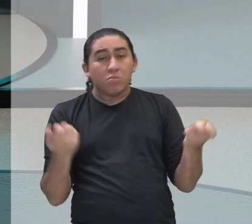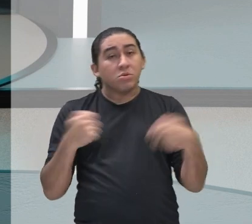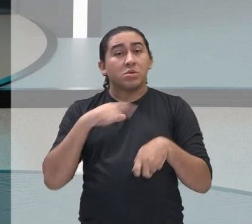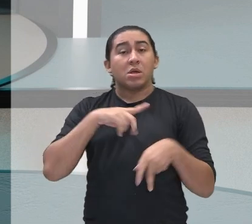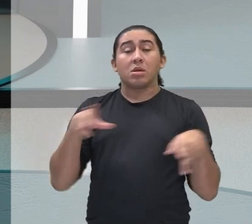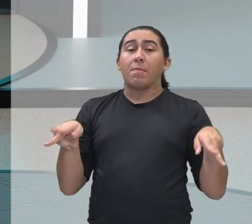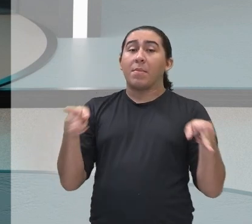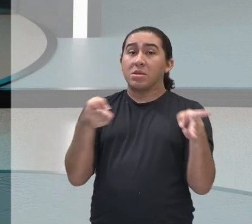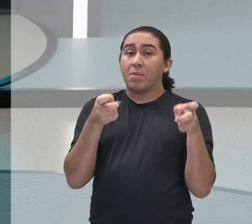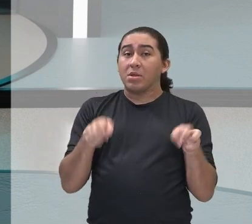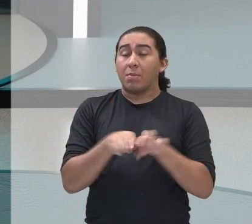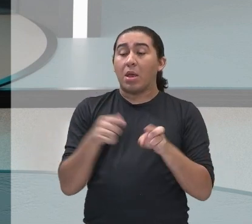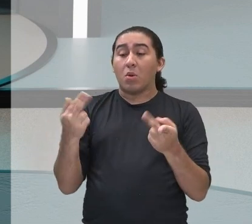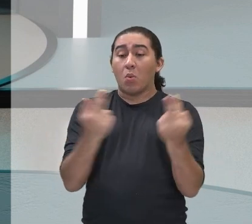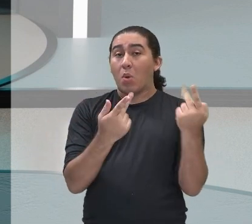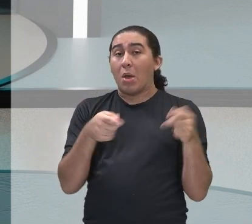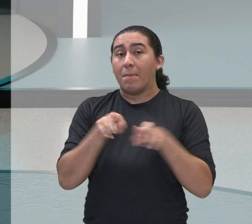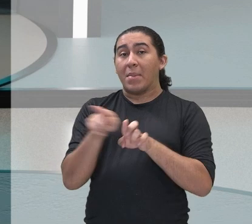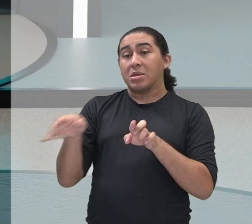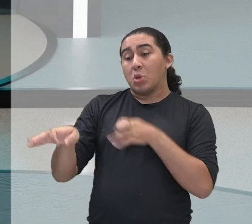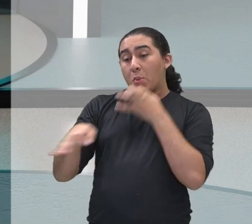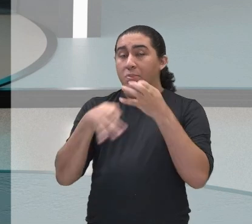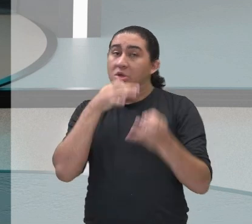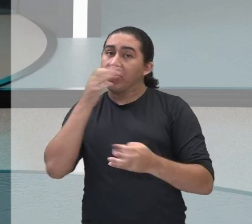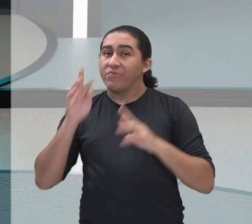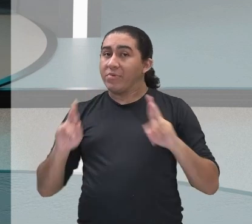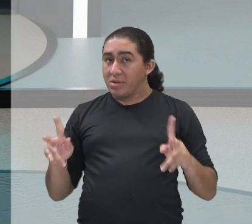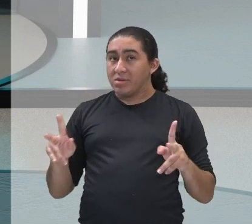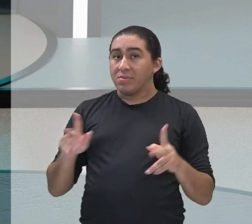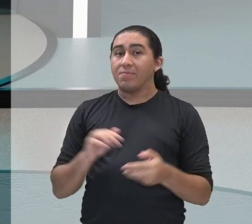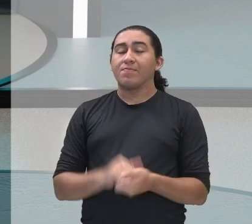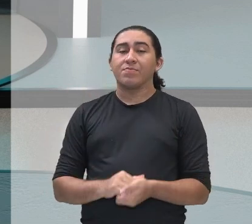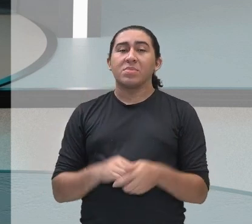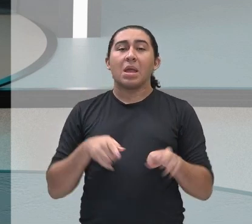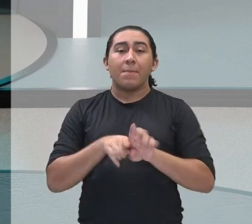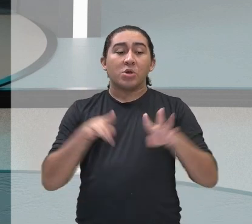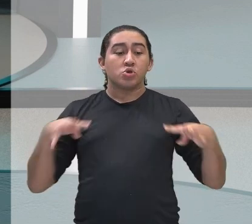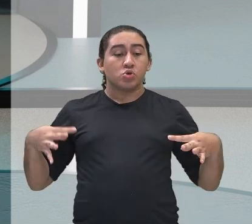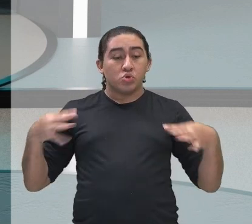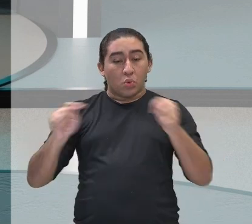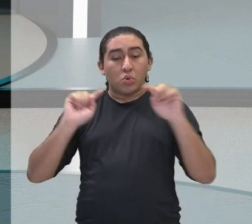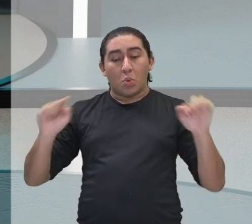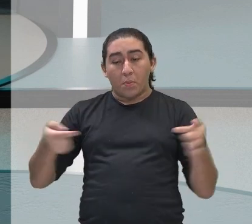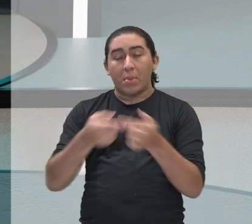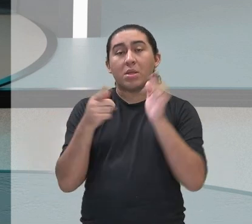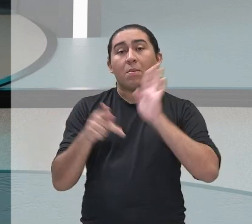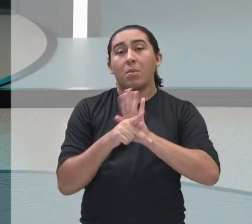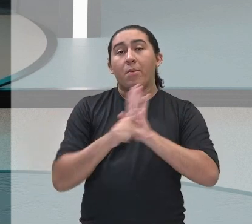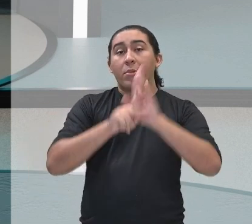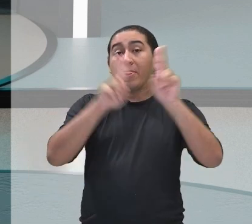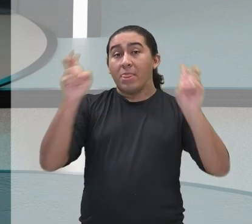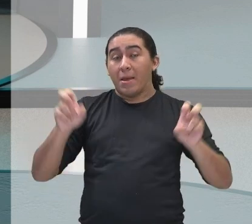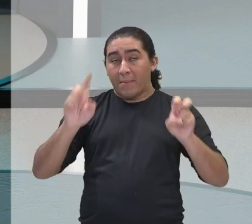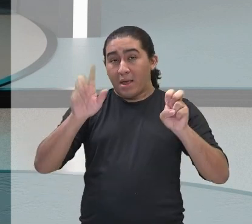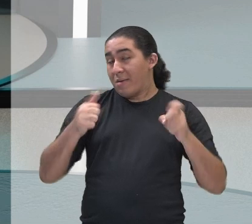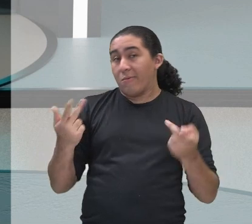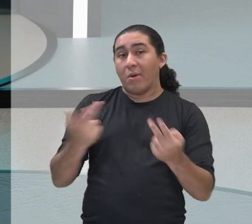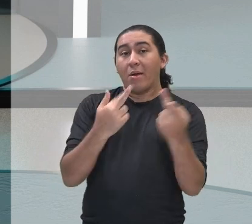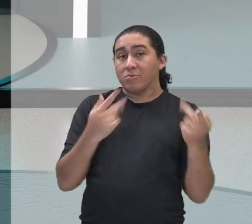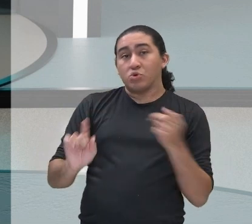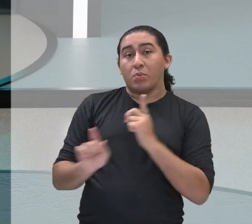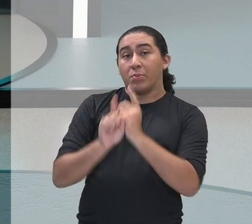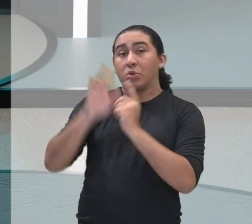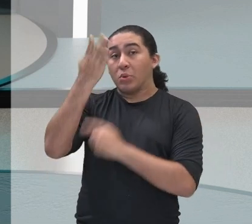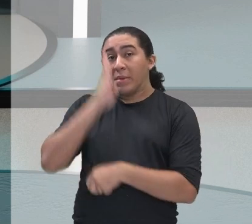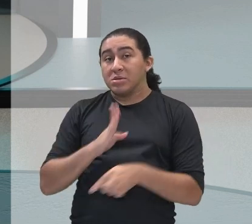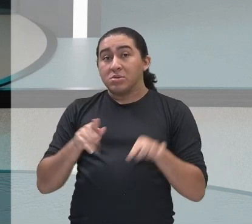que vocês e ter impressões diferentes, mas todas elas tratam do descobrimento do Brasil e dos primeiros